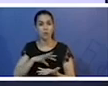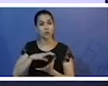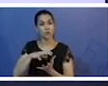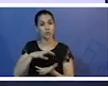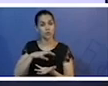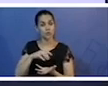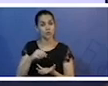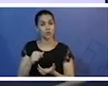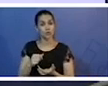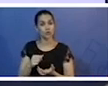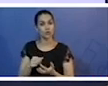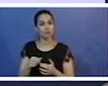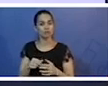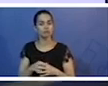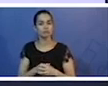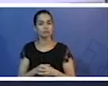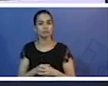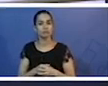Bom,